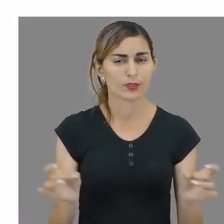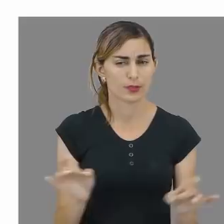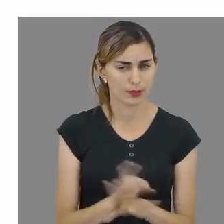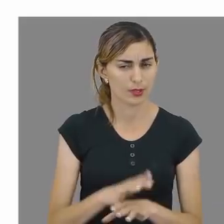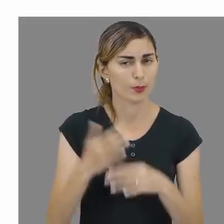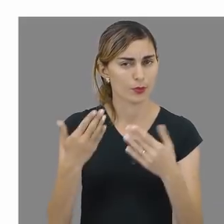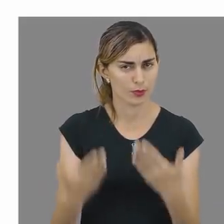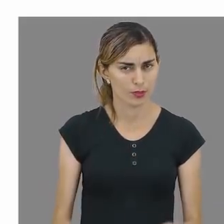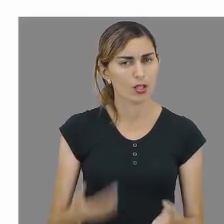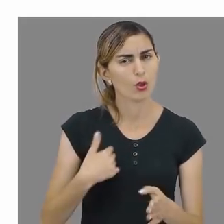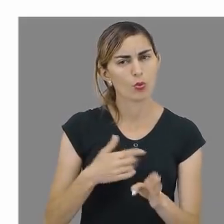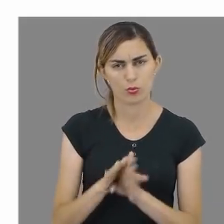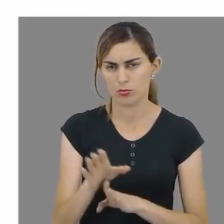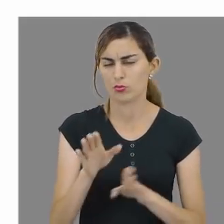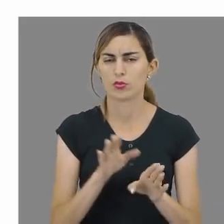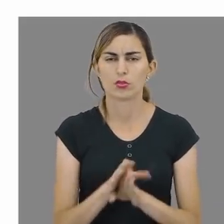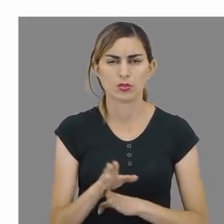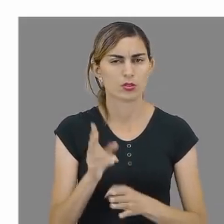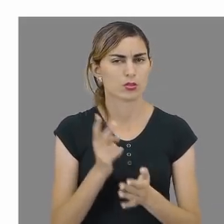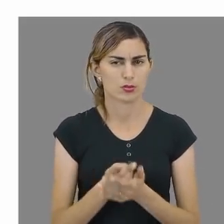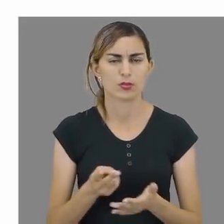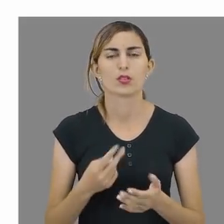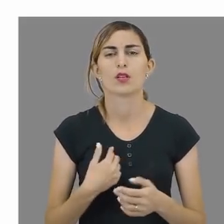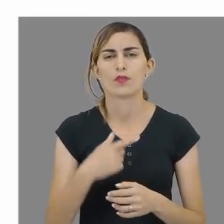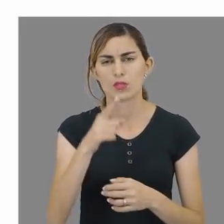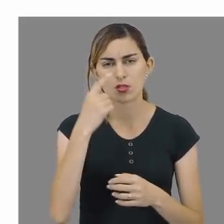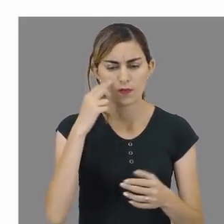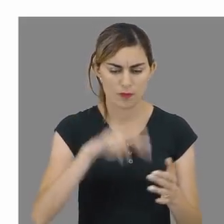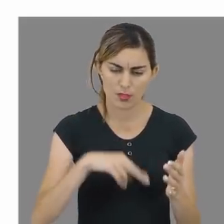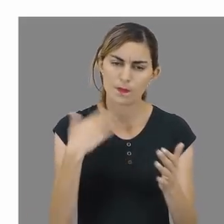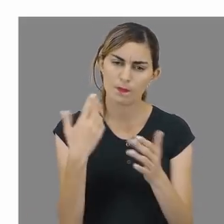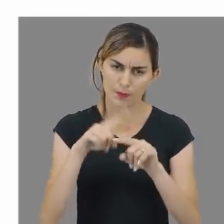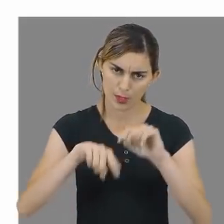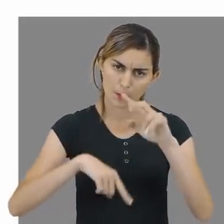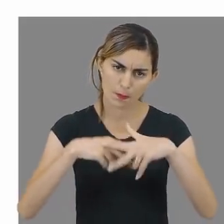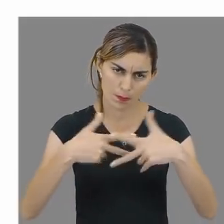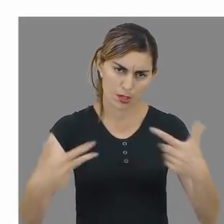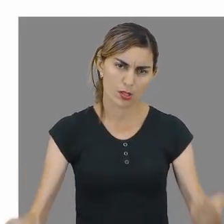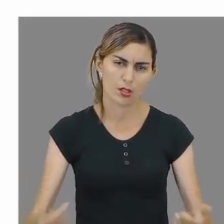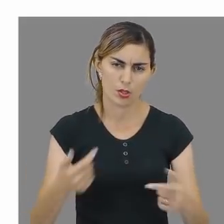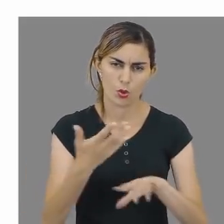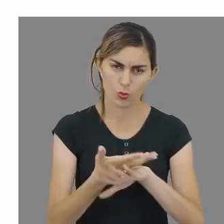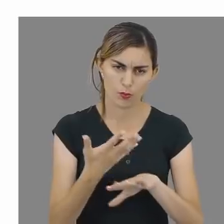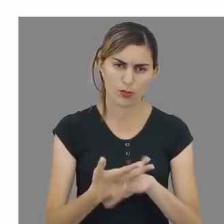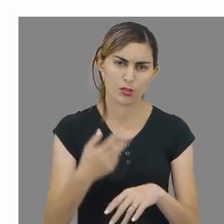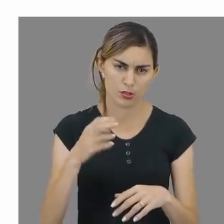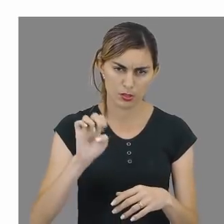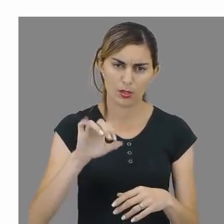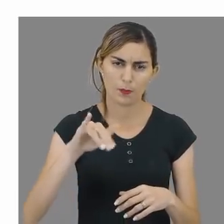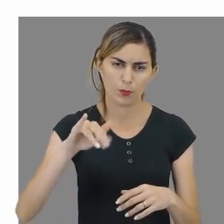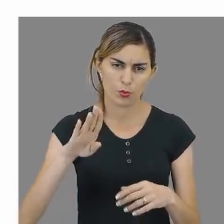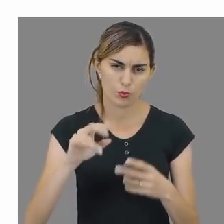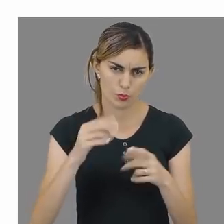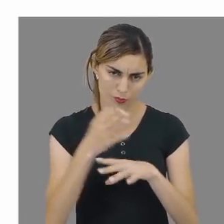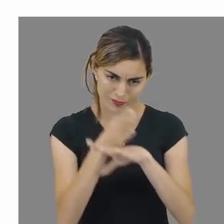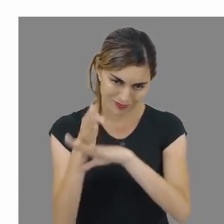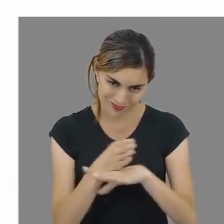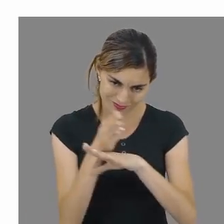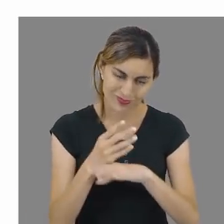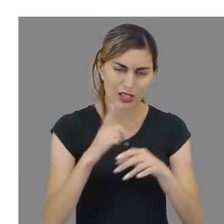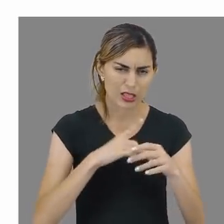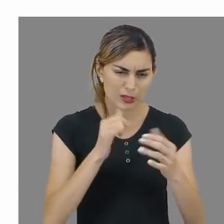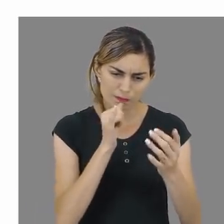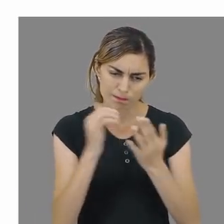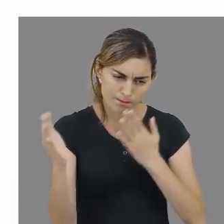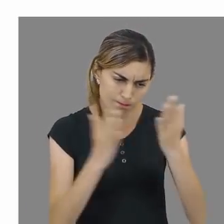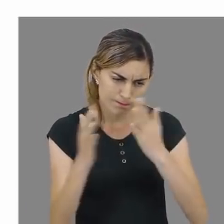ficando por aqui, mas eu recomendo fortemente que você verifique o material da competência 1 no e-book. Lá tem muito